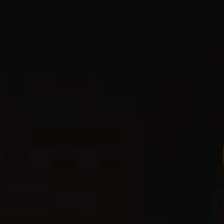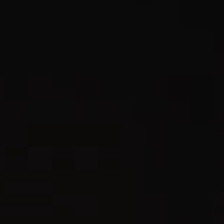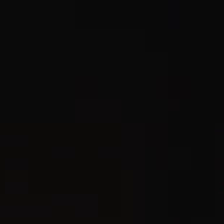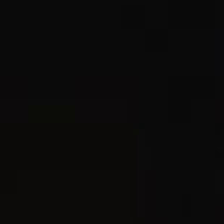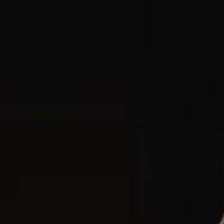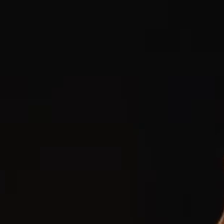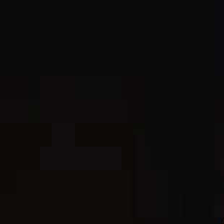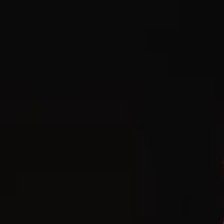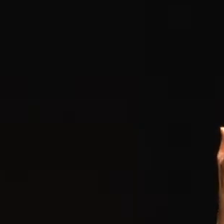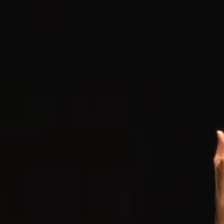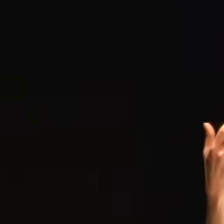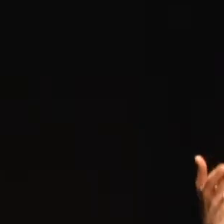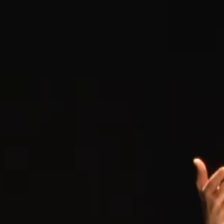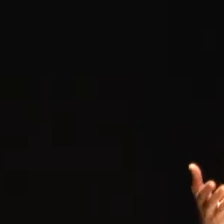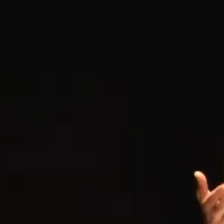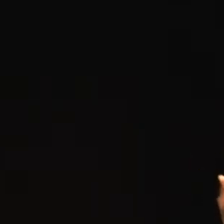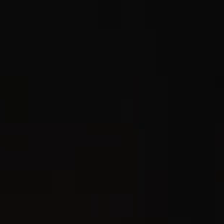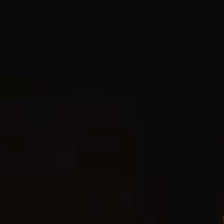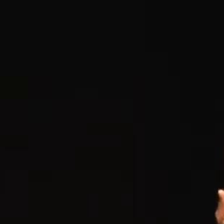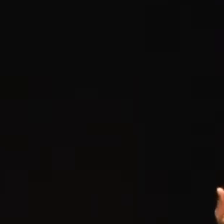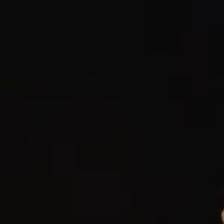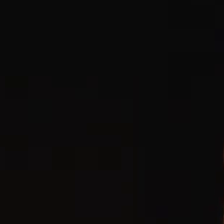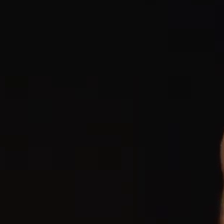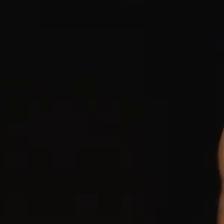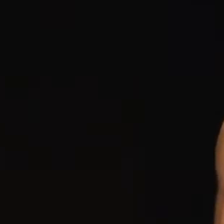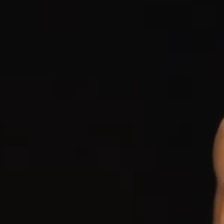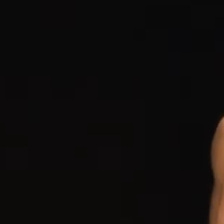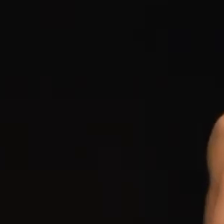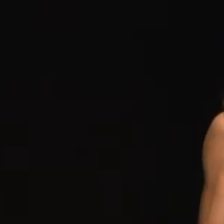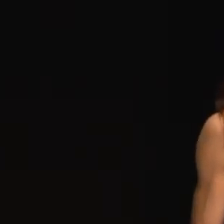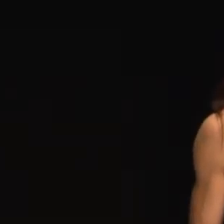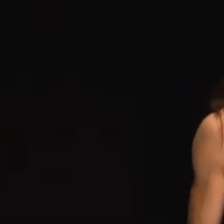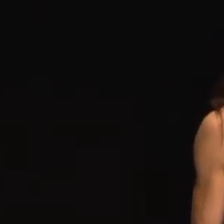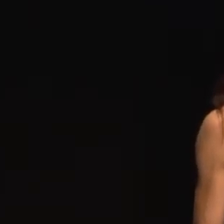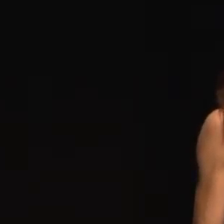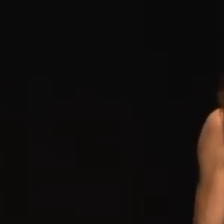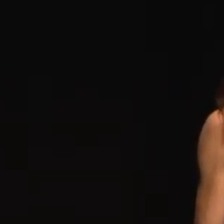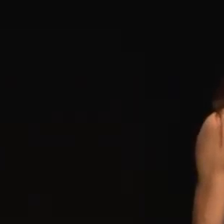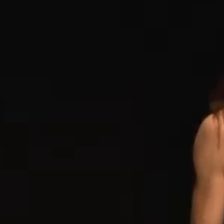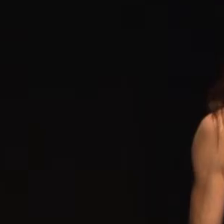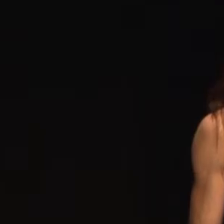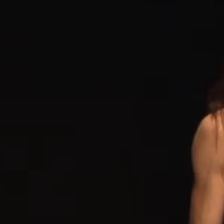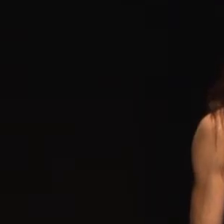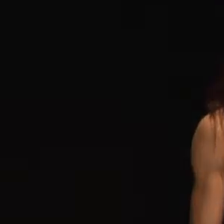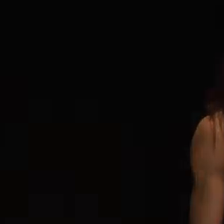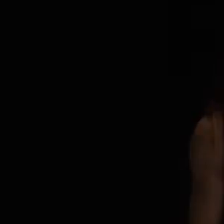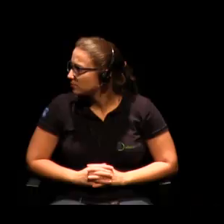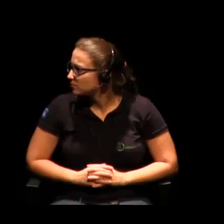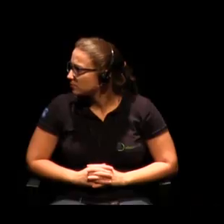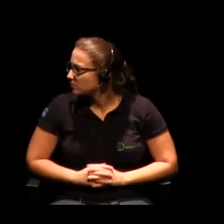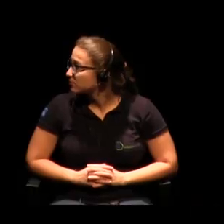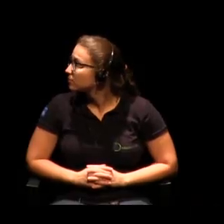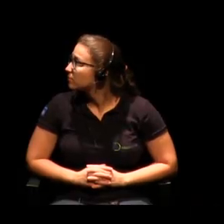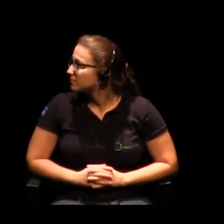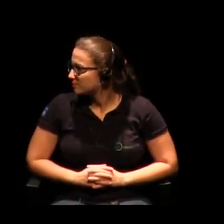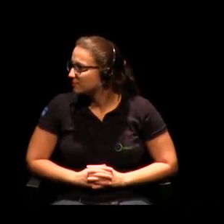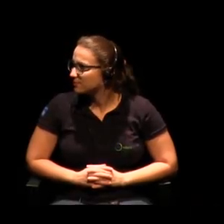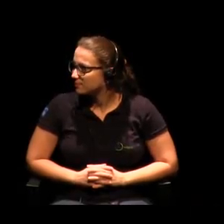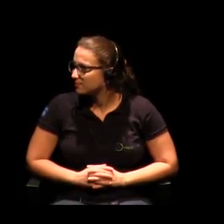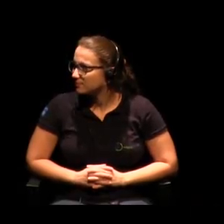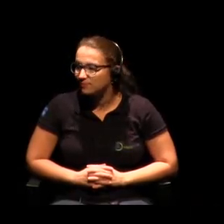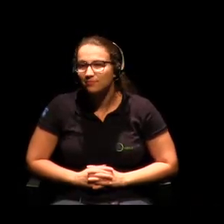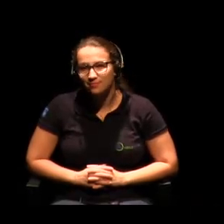de projetos, nós não esperamos propostas de projetos, nós os criamos. E aí está.